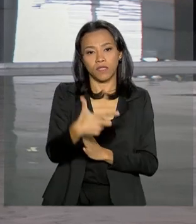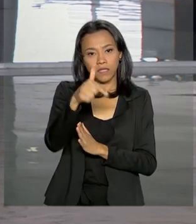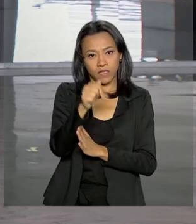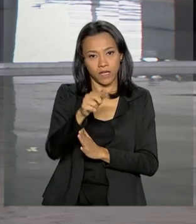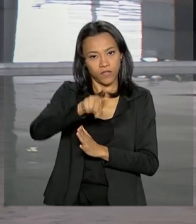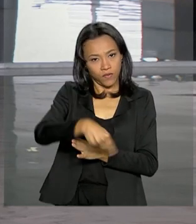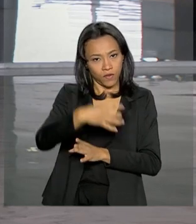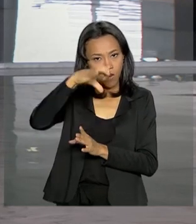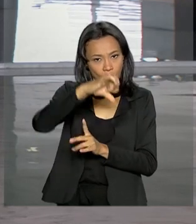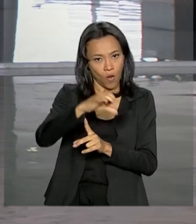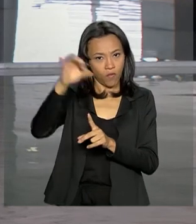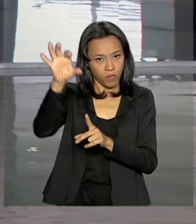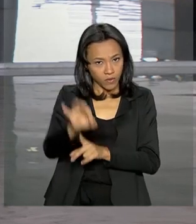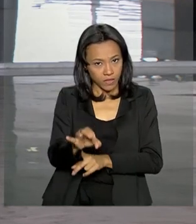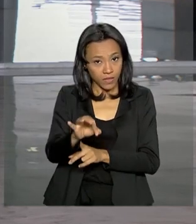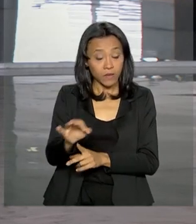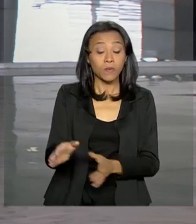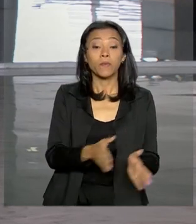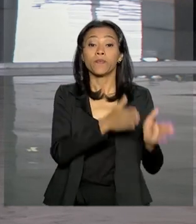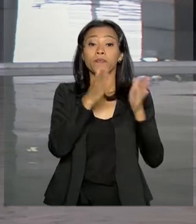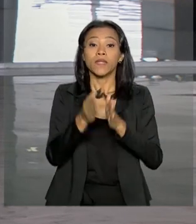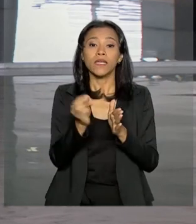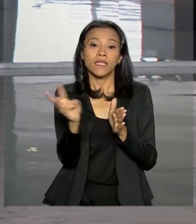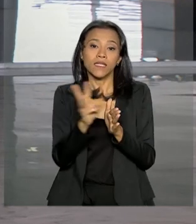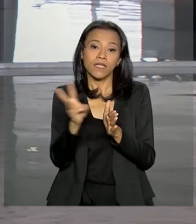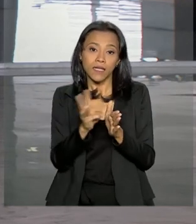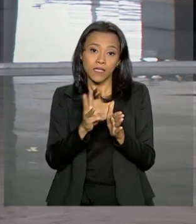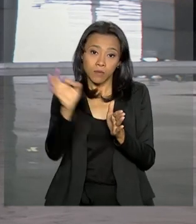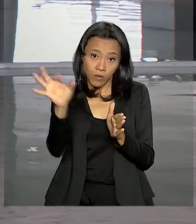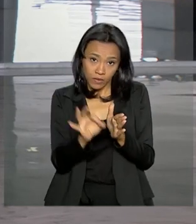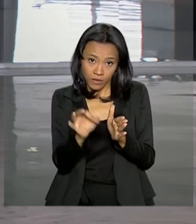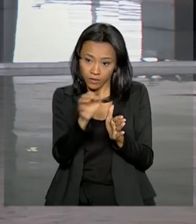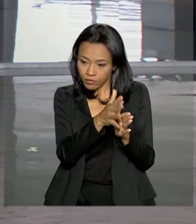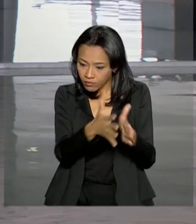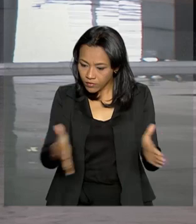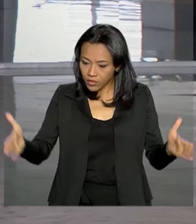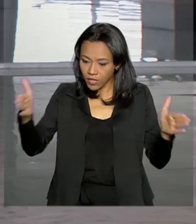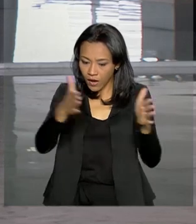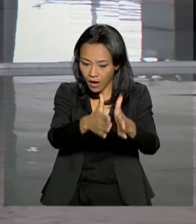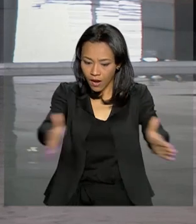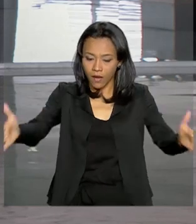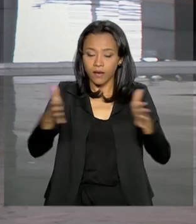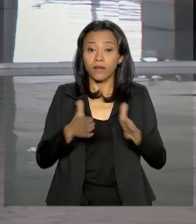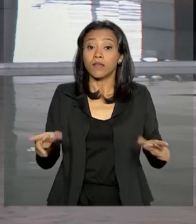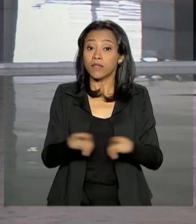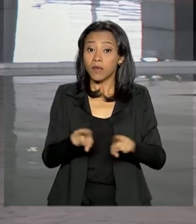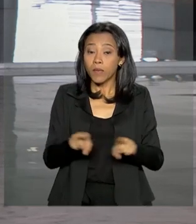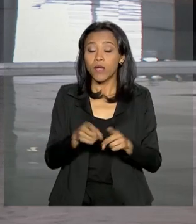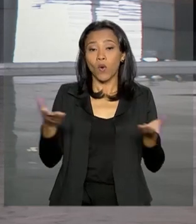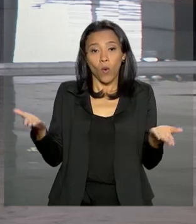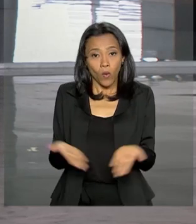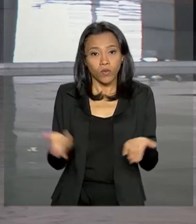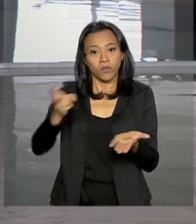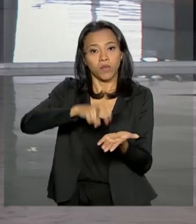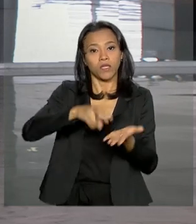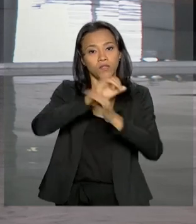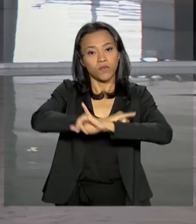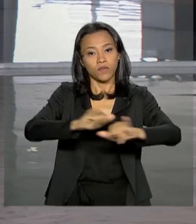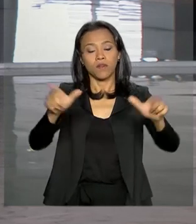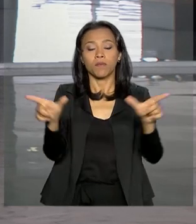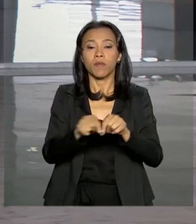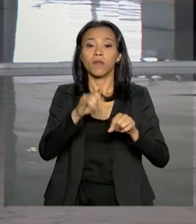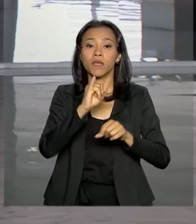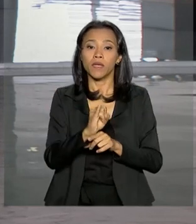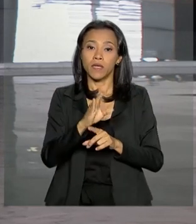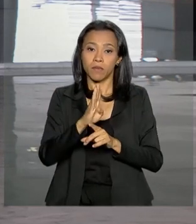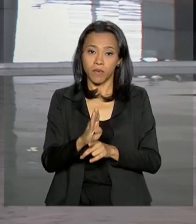27,9% na produção e 33% na área. O IBGE também divulgou hoje de manhã uma estimativa